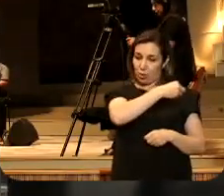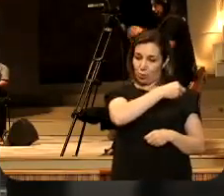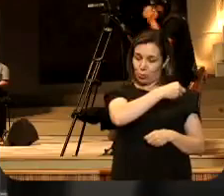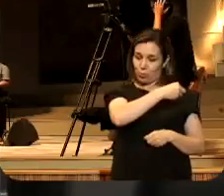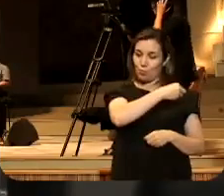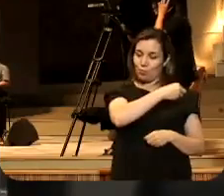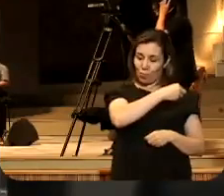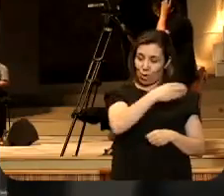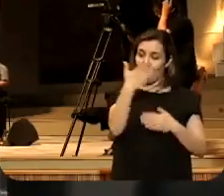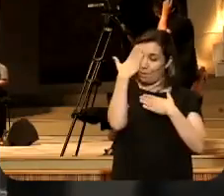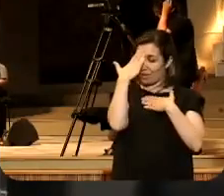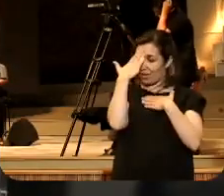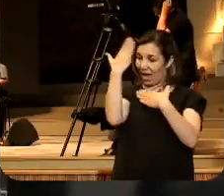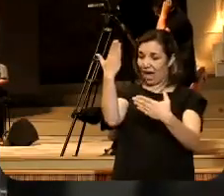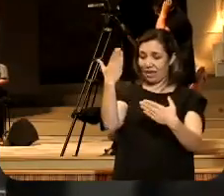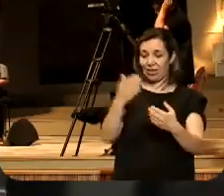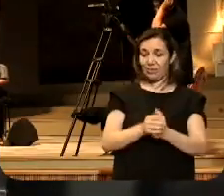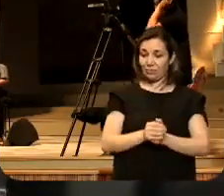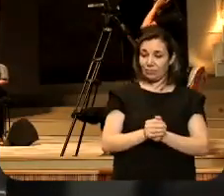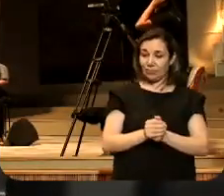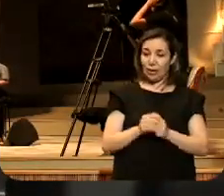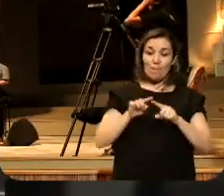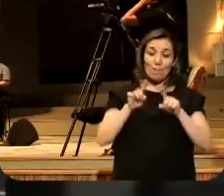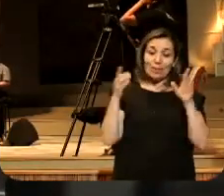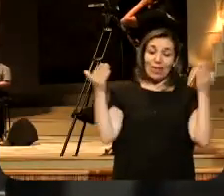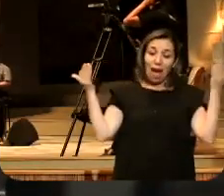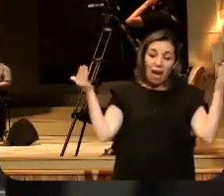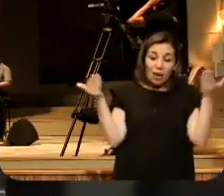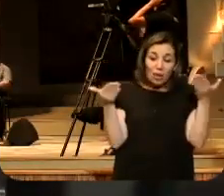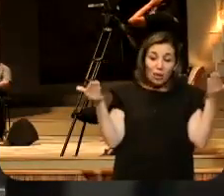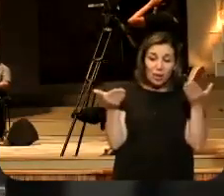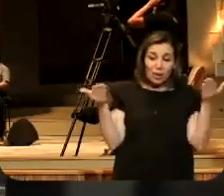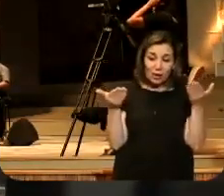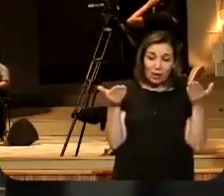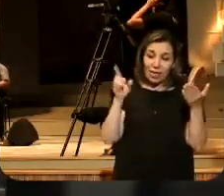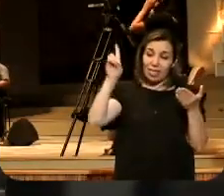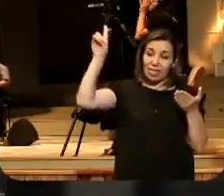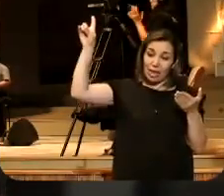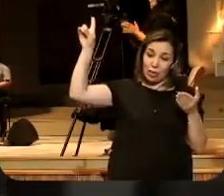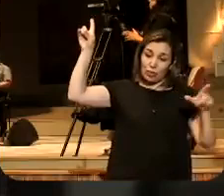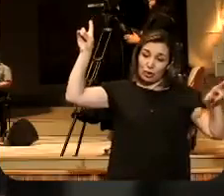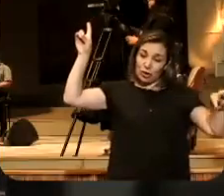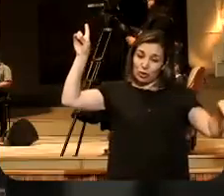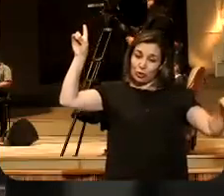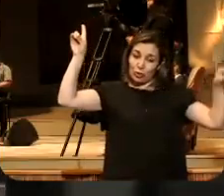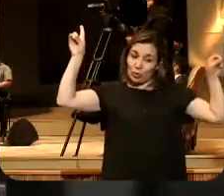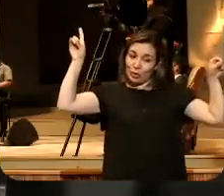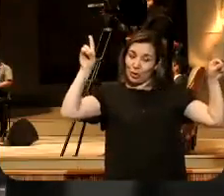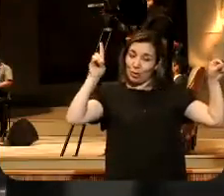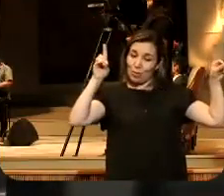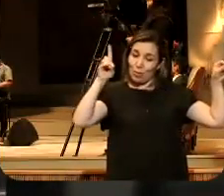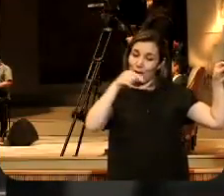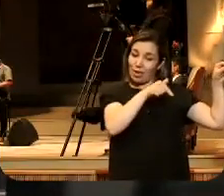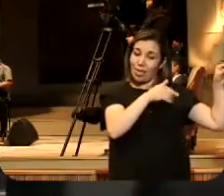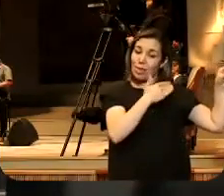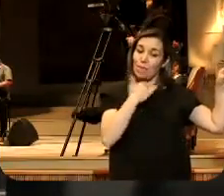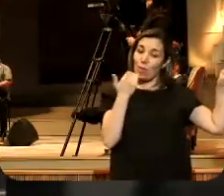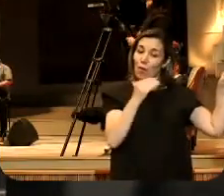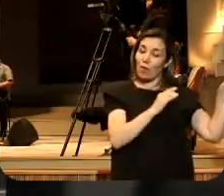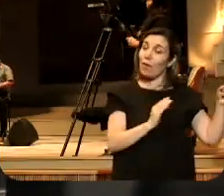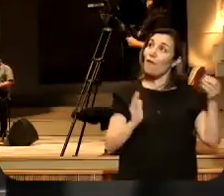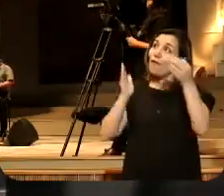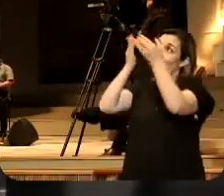Muito obrigada, doutora. Mas agora, Deus o está levando para casa.